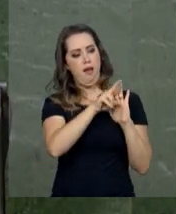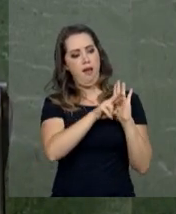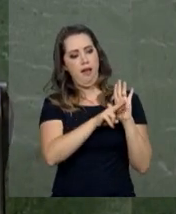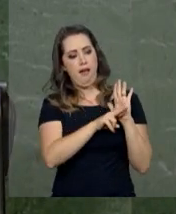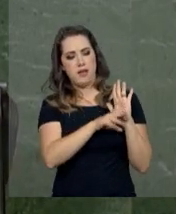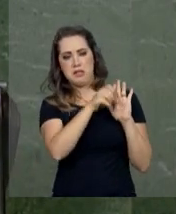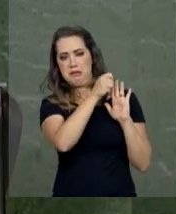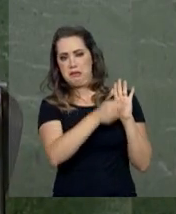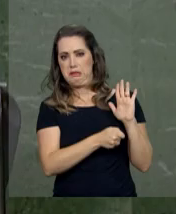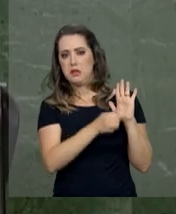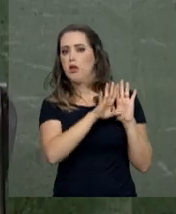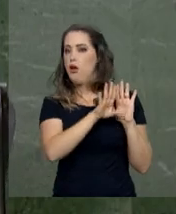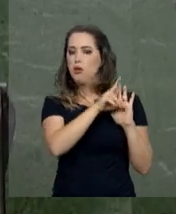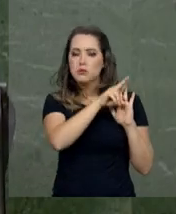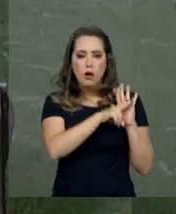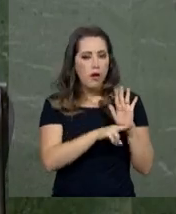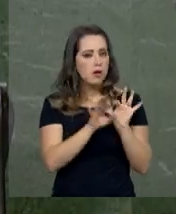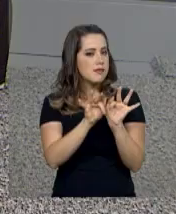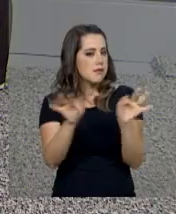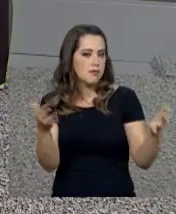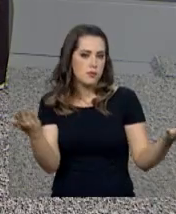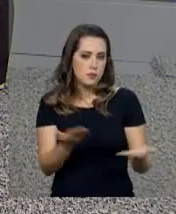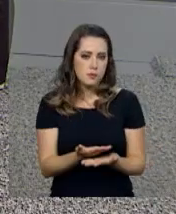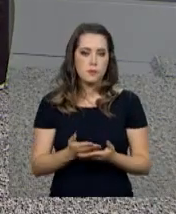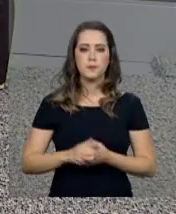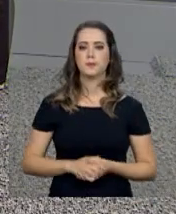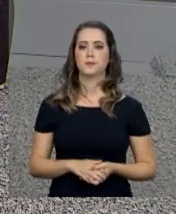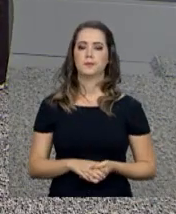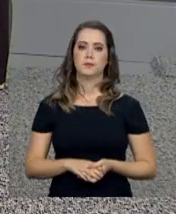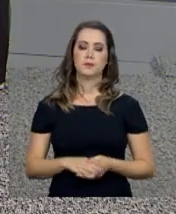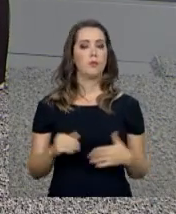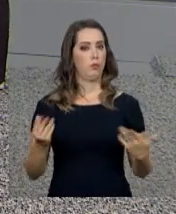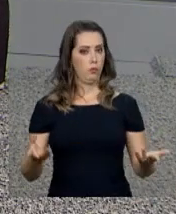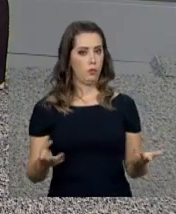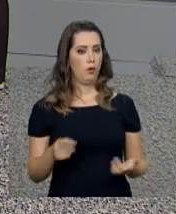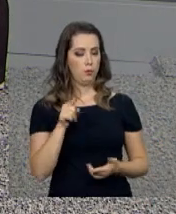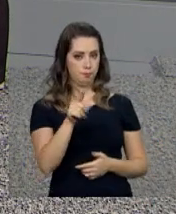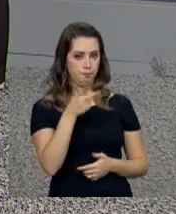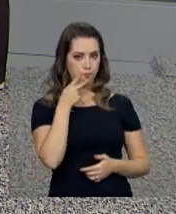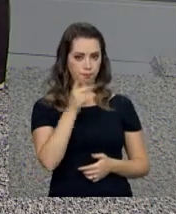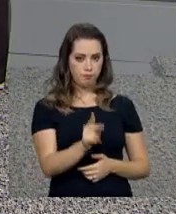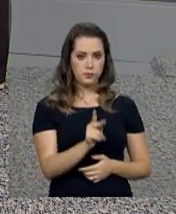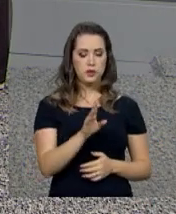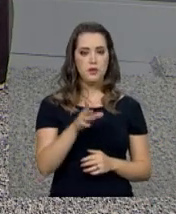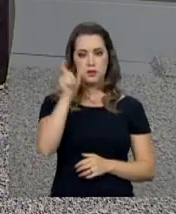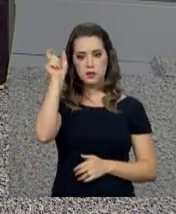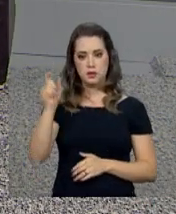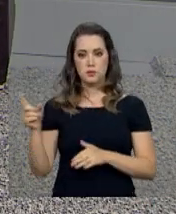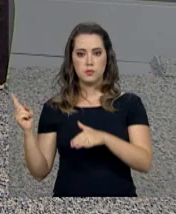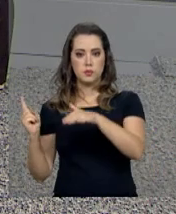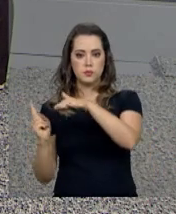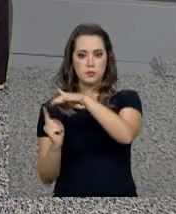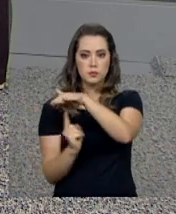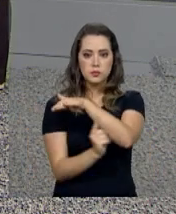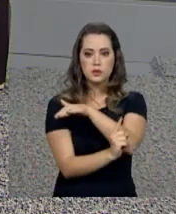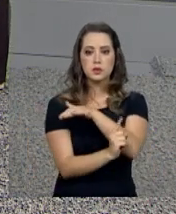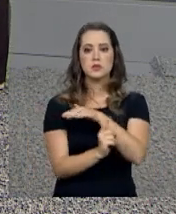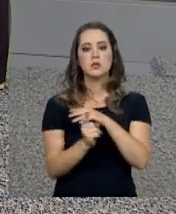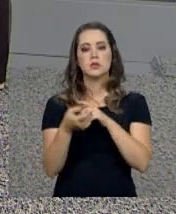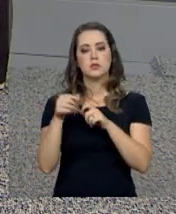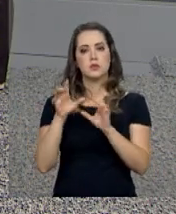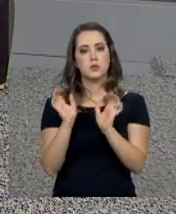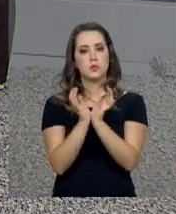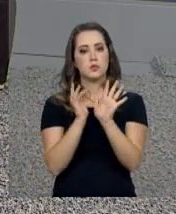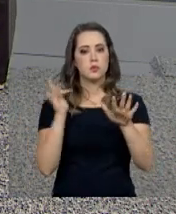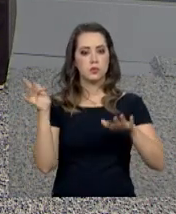e permanência no brasil olha sobre essa questão dos imigrantes temos repercussão nas redes sociais a escutar isso